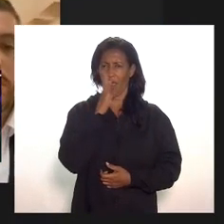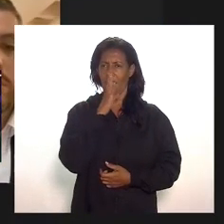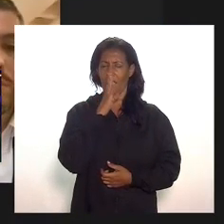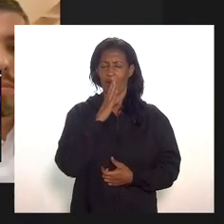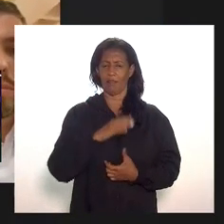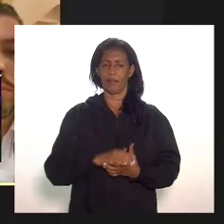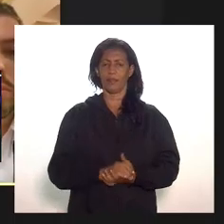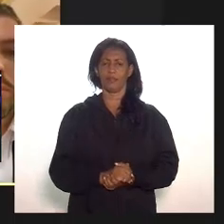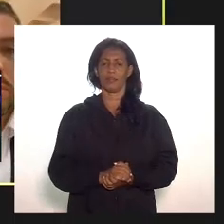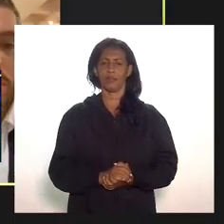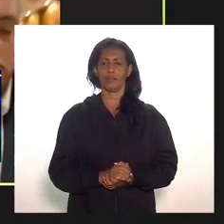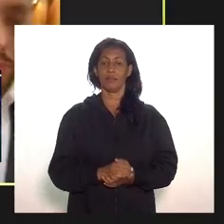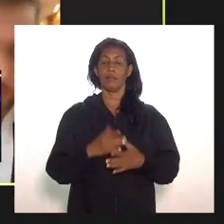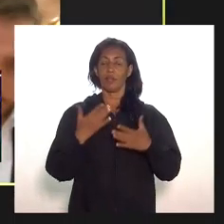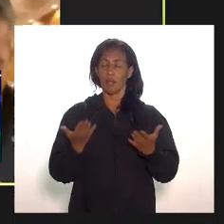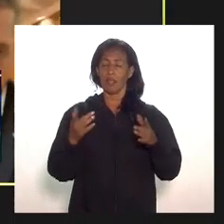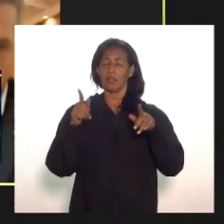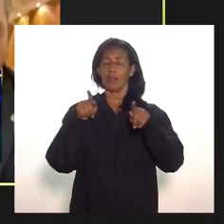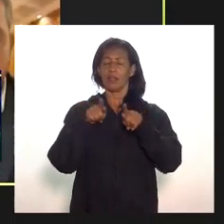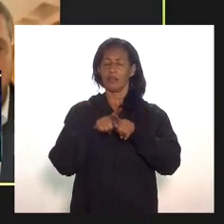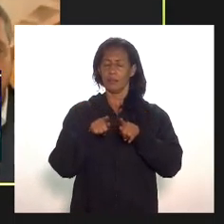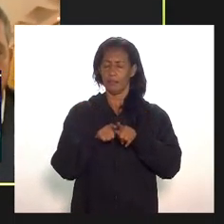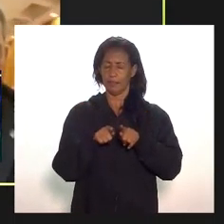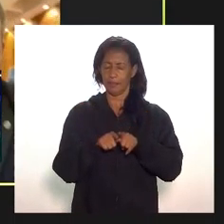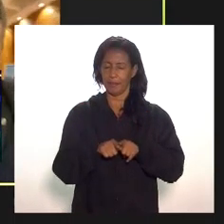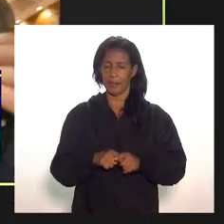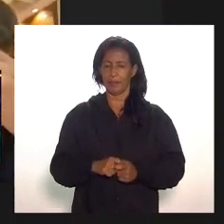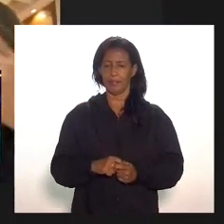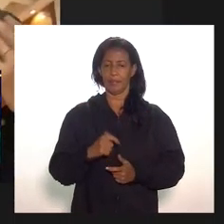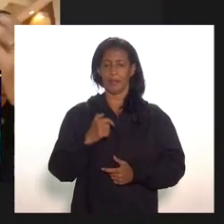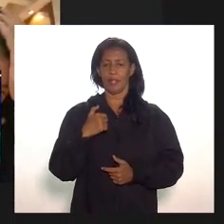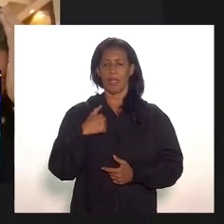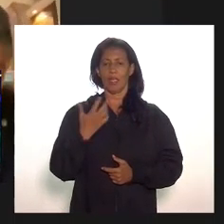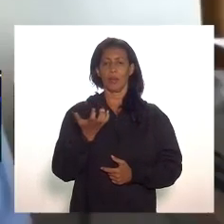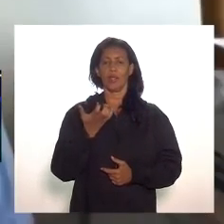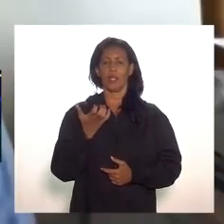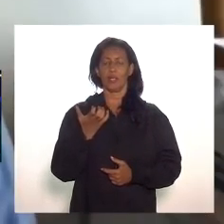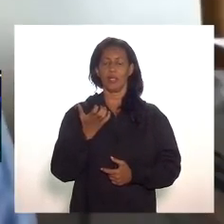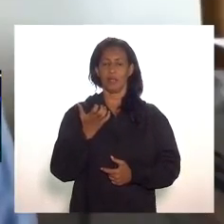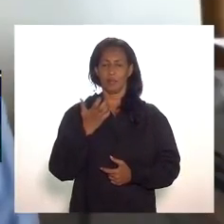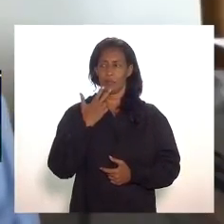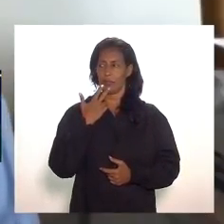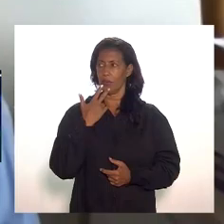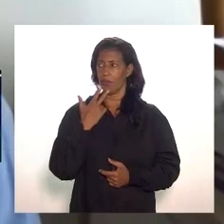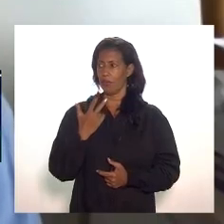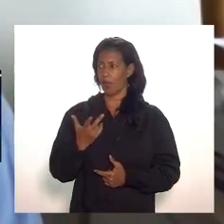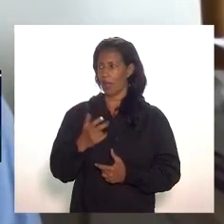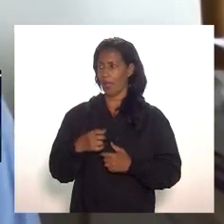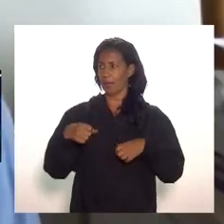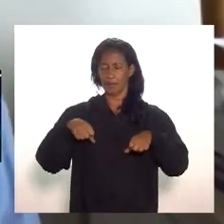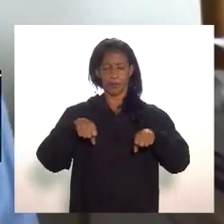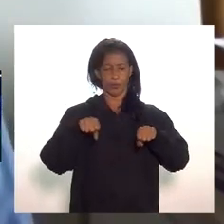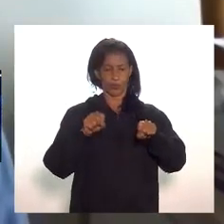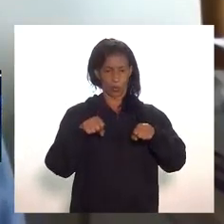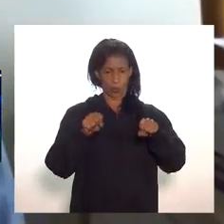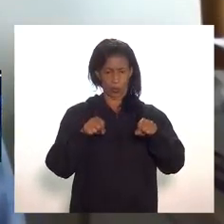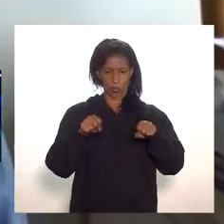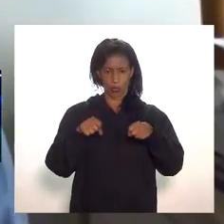minutinho. E, além do mais, eu queria frisar que os motoboys